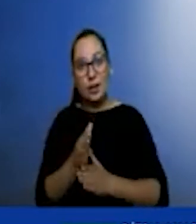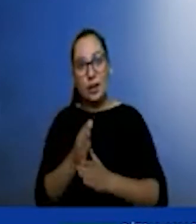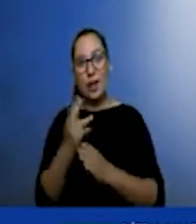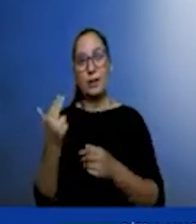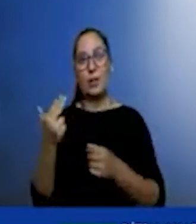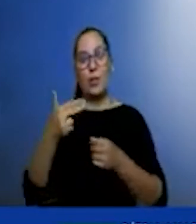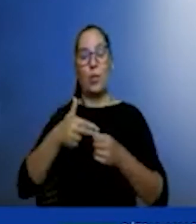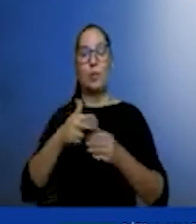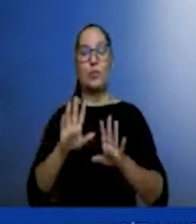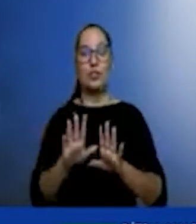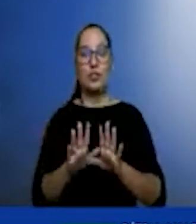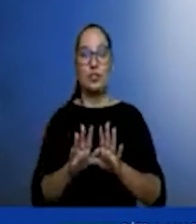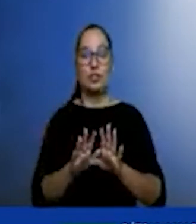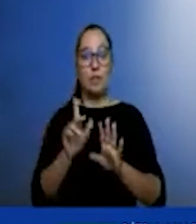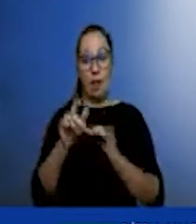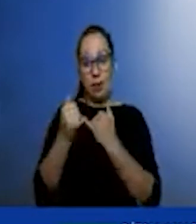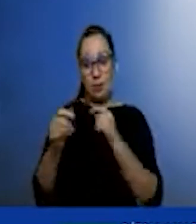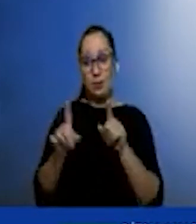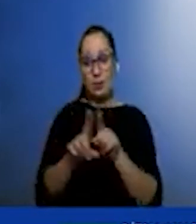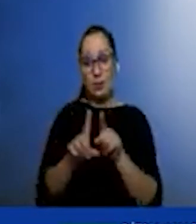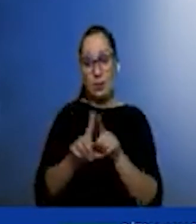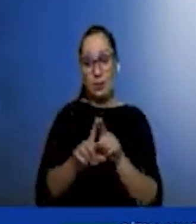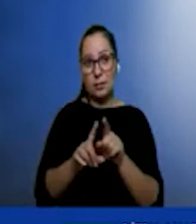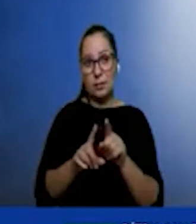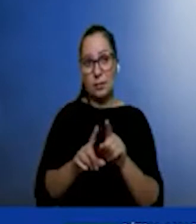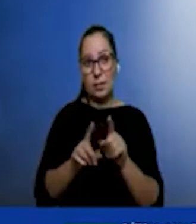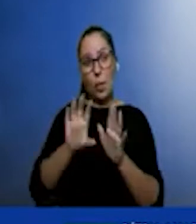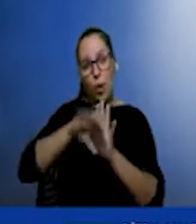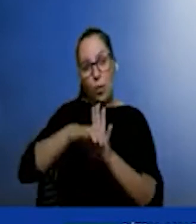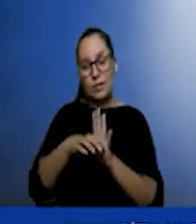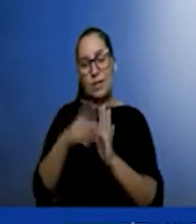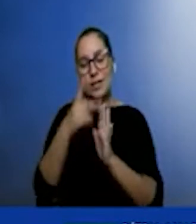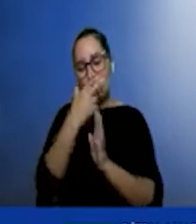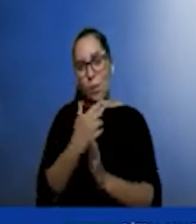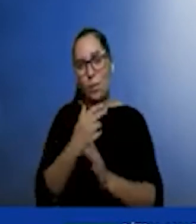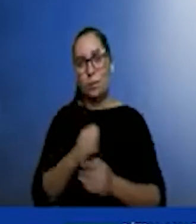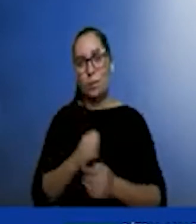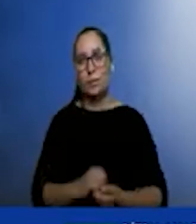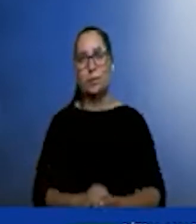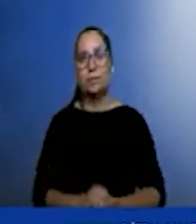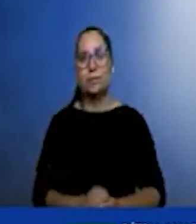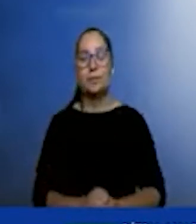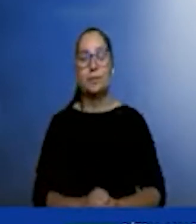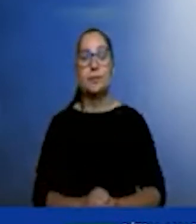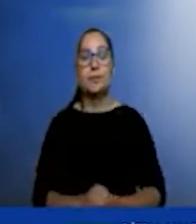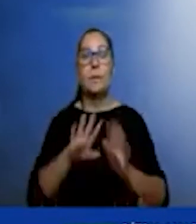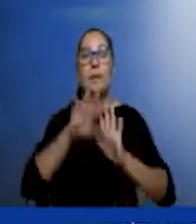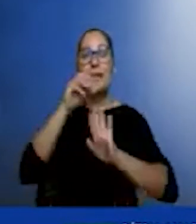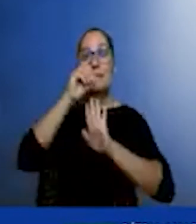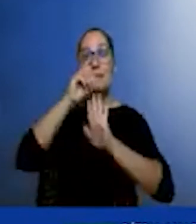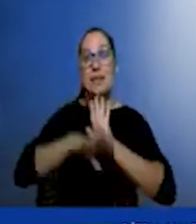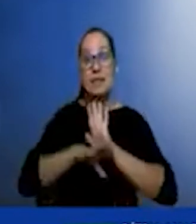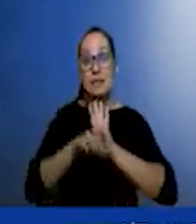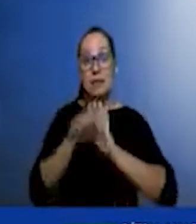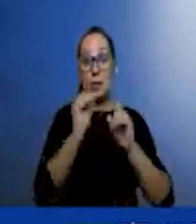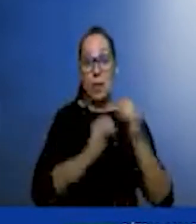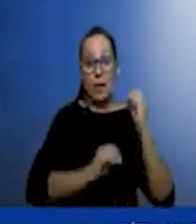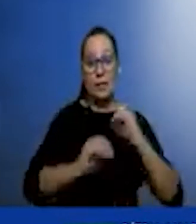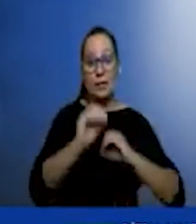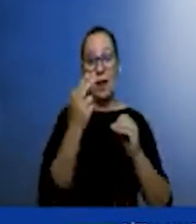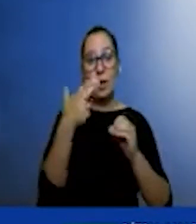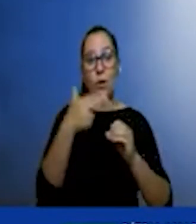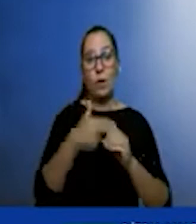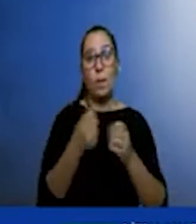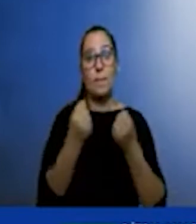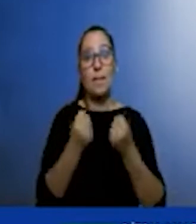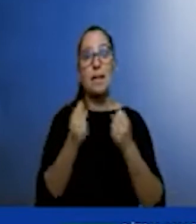deixa de ser eletrificação, é a mesma coisa, né, o conceito de eletrificação, com benefício de que a célula de combustível pesa muito menos do que a